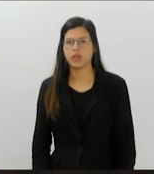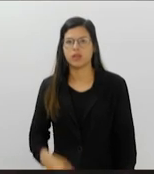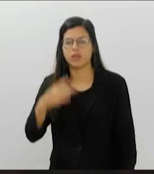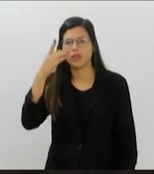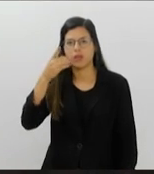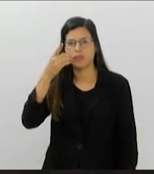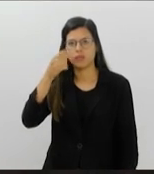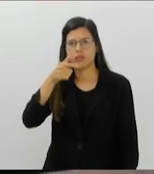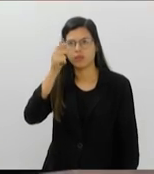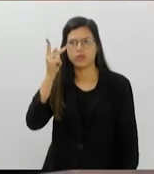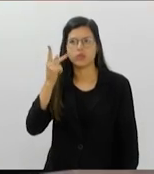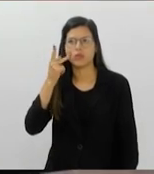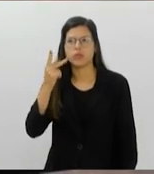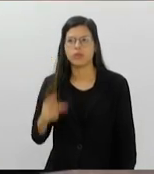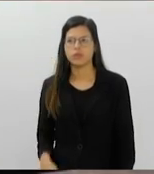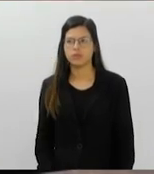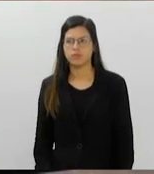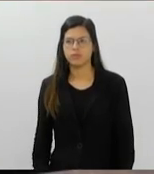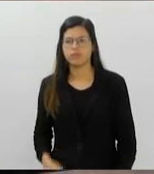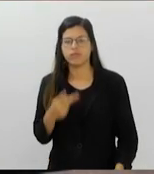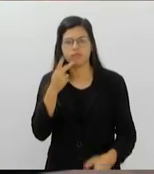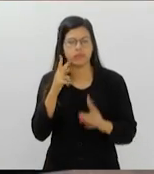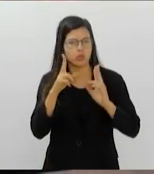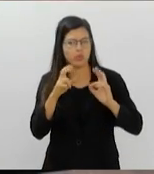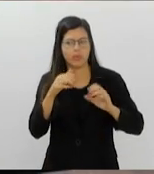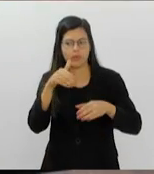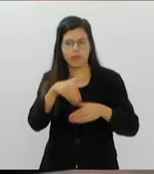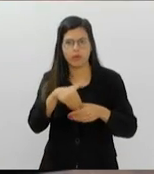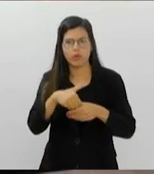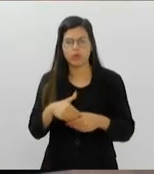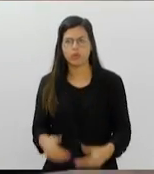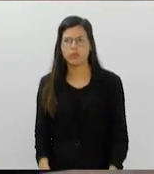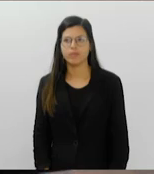Luiz Paulo, por favor. Declaração de voto. Por favor.